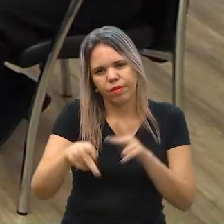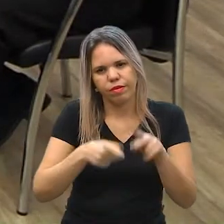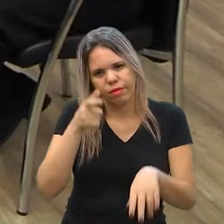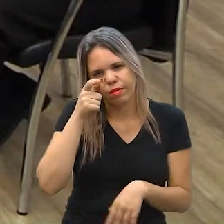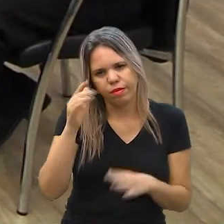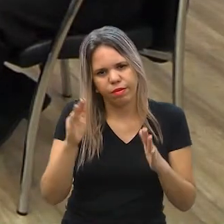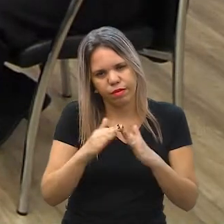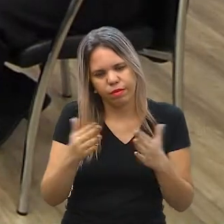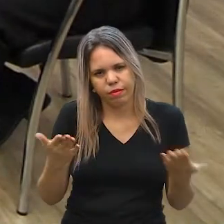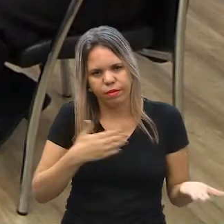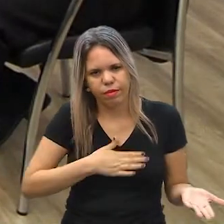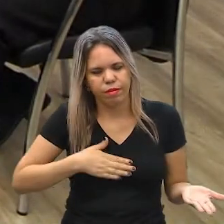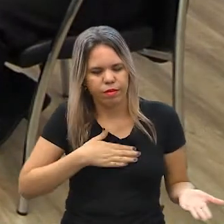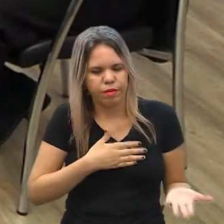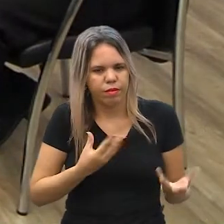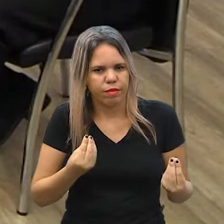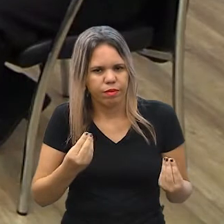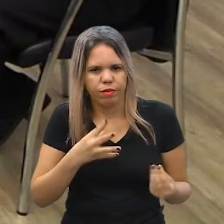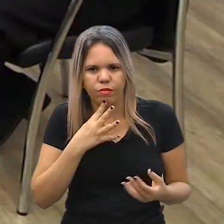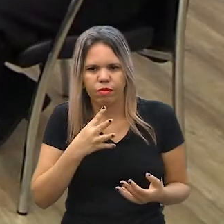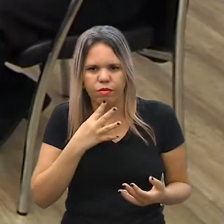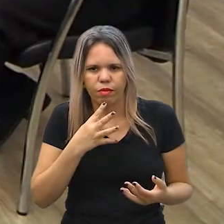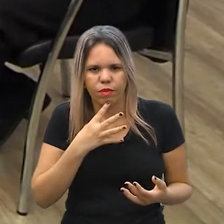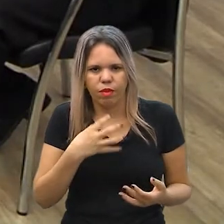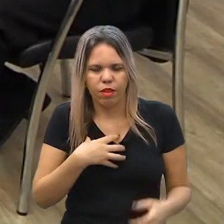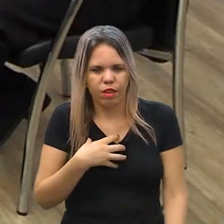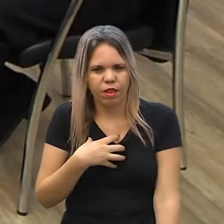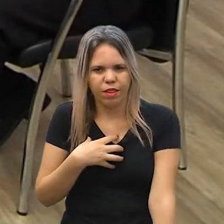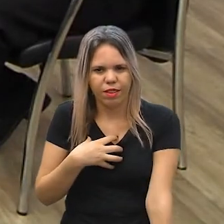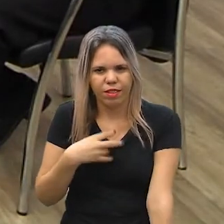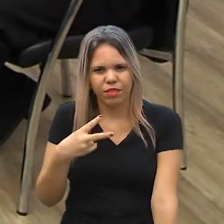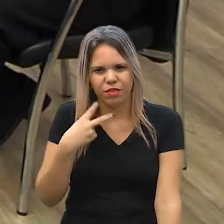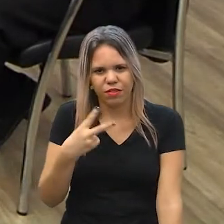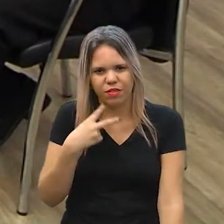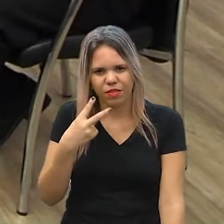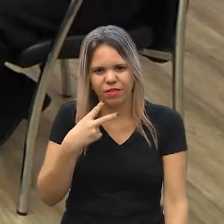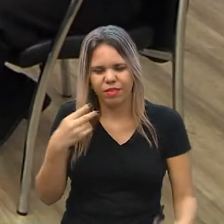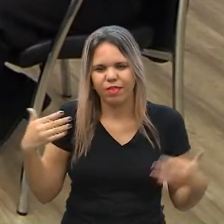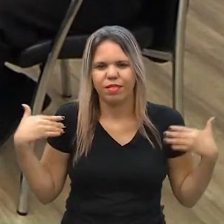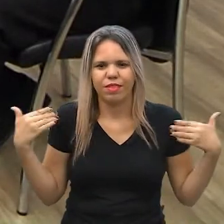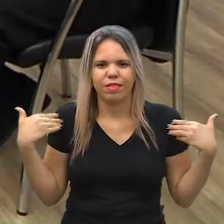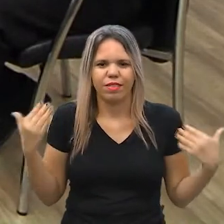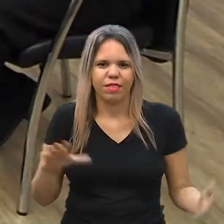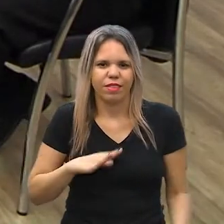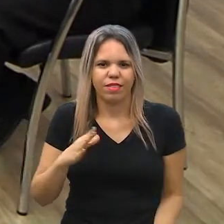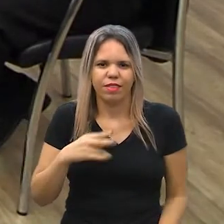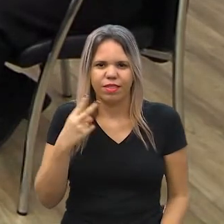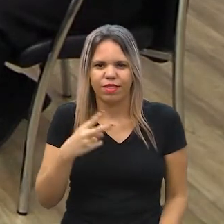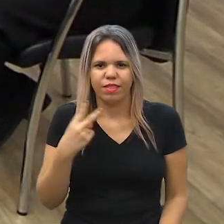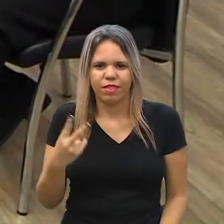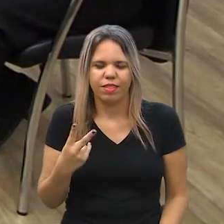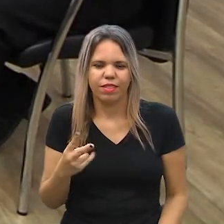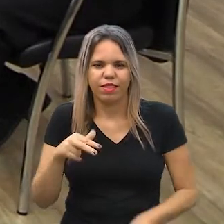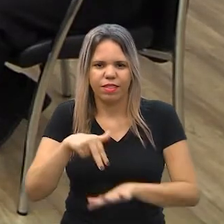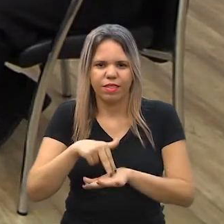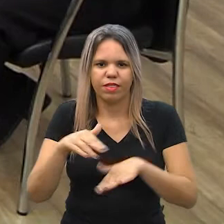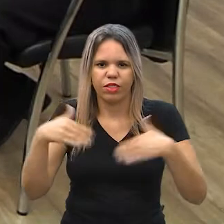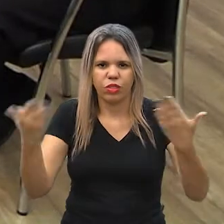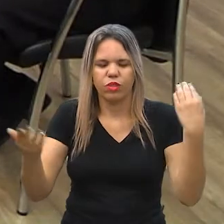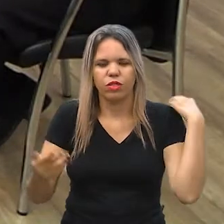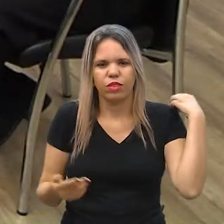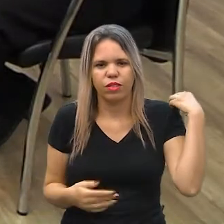que quem está em casa gostou bastante, conheceu esse outro lado aventureiro do vereador, fora das tribunas,